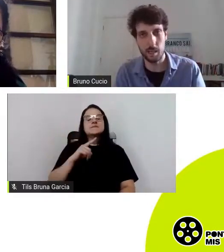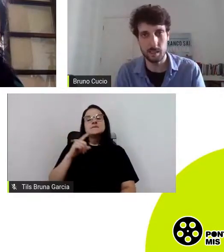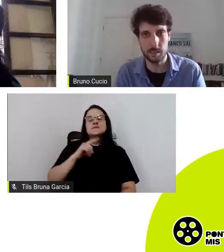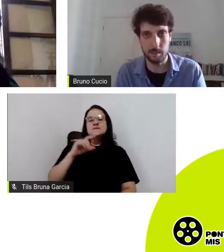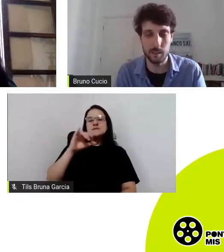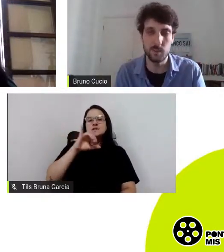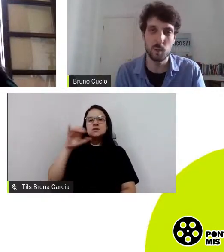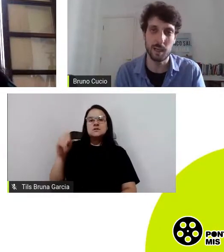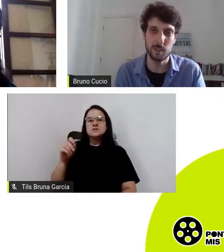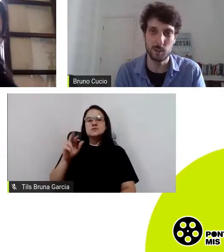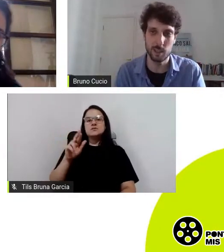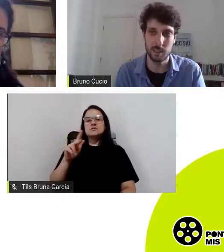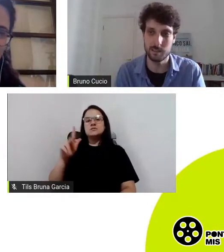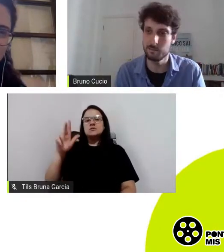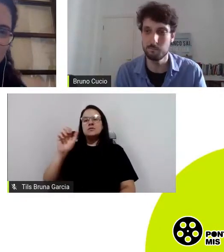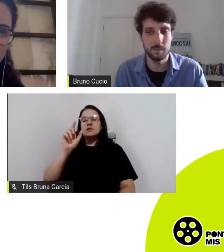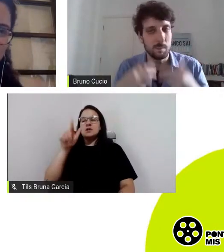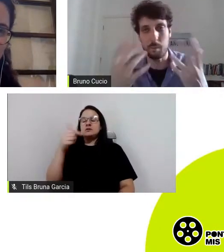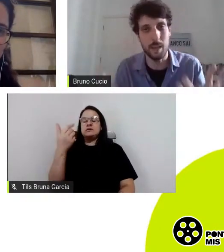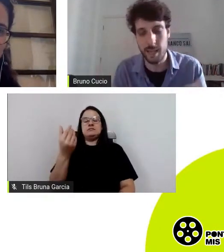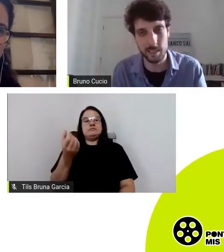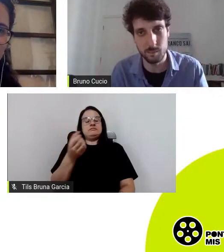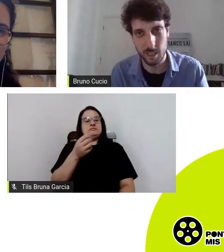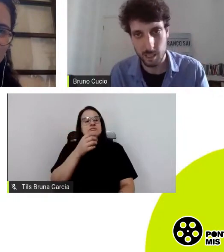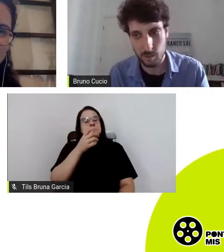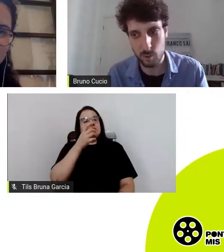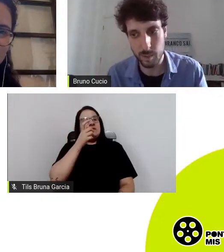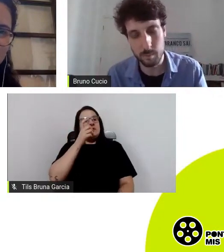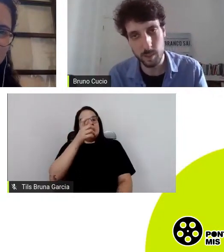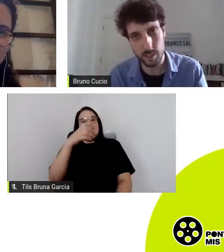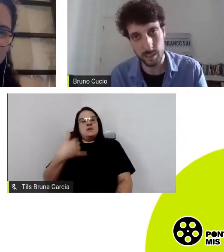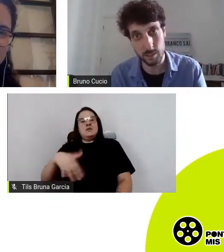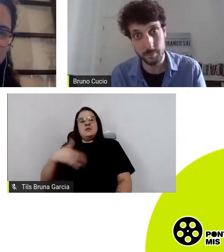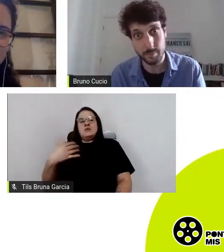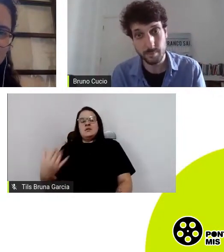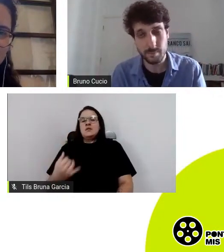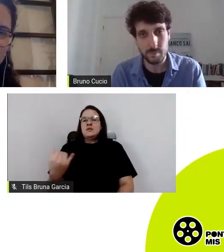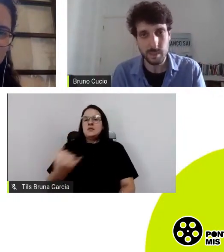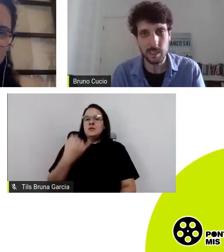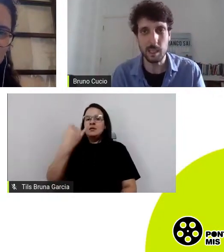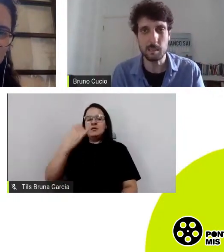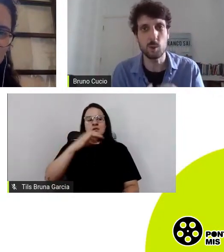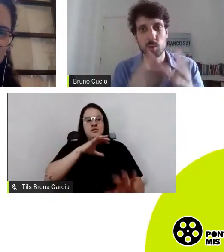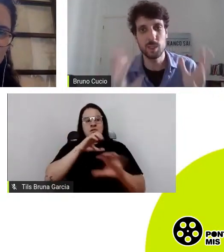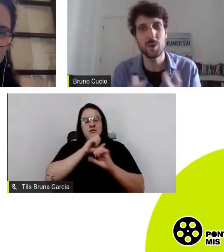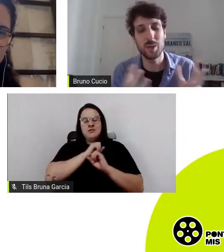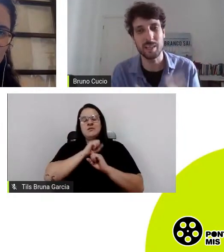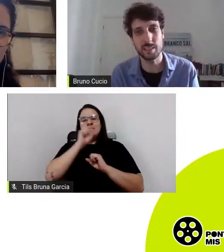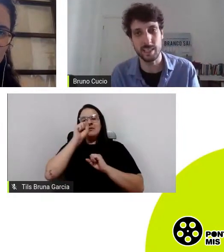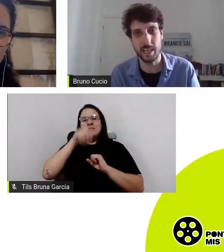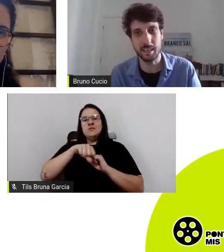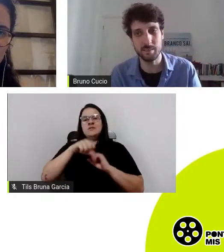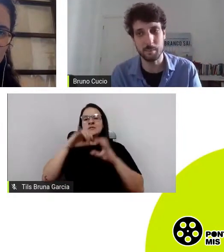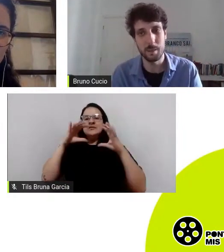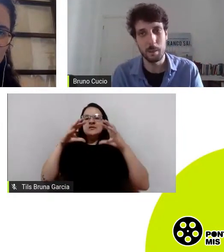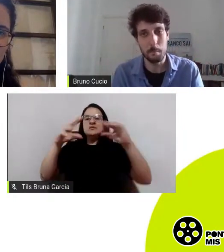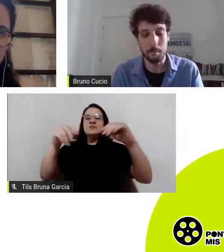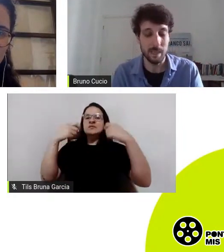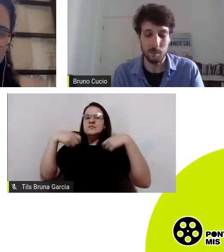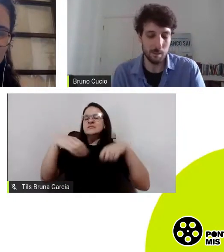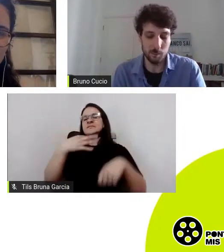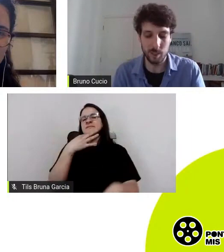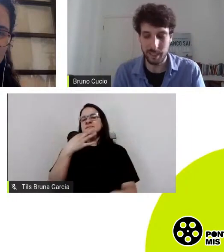Jorge a cinematografia do Jorge, para mim, é extremamente formadora de mim mesmo, super